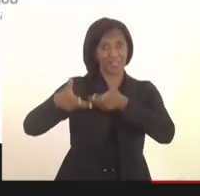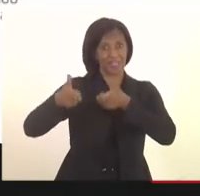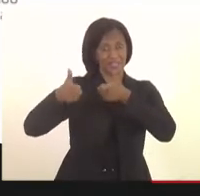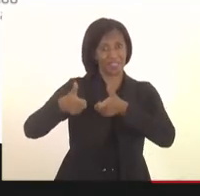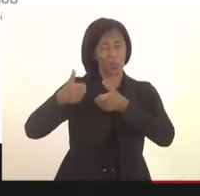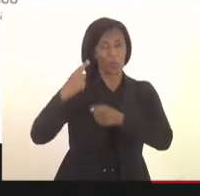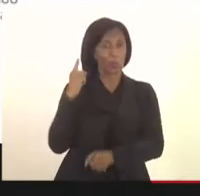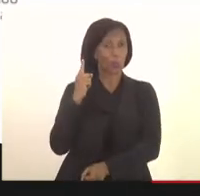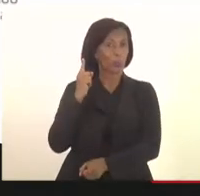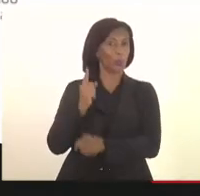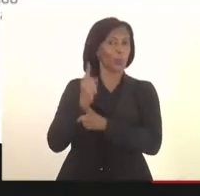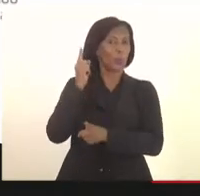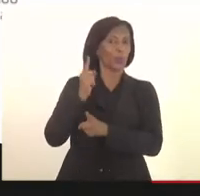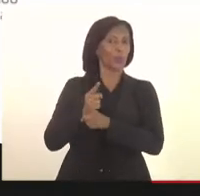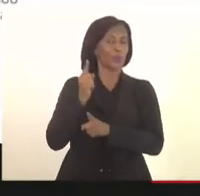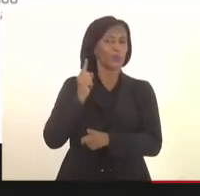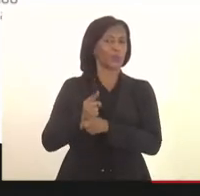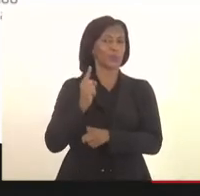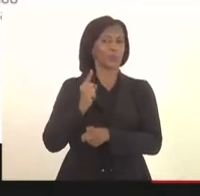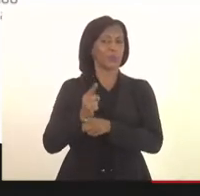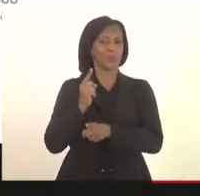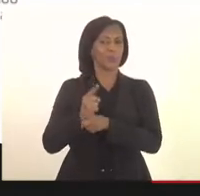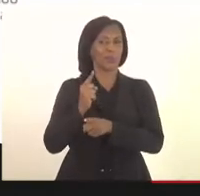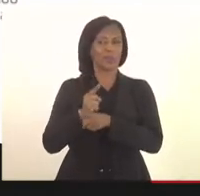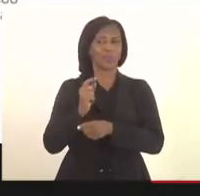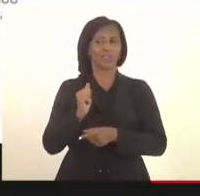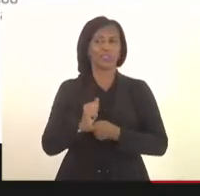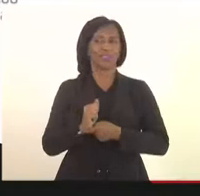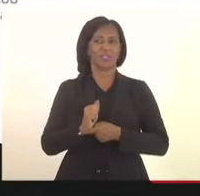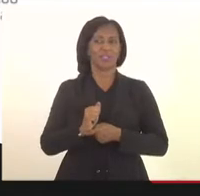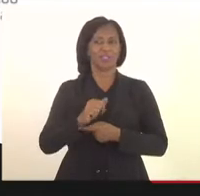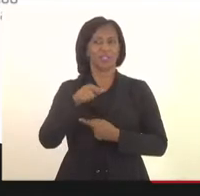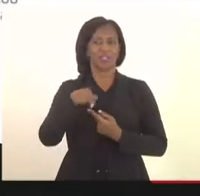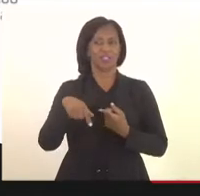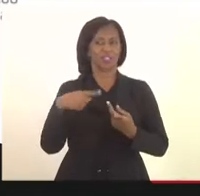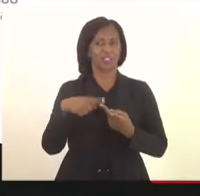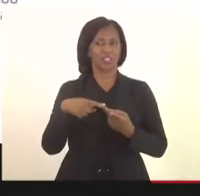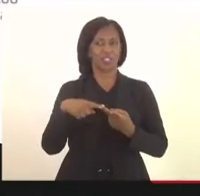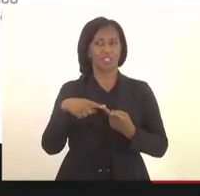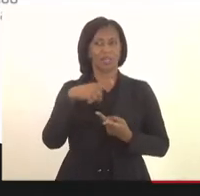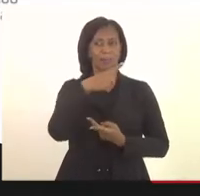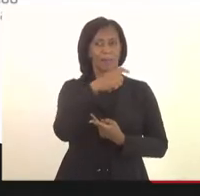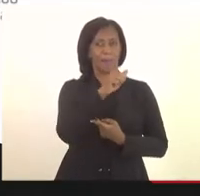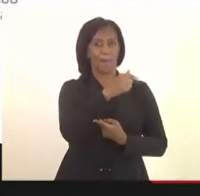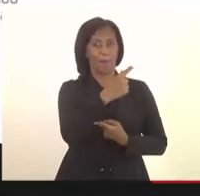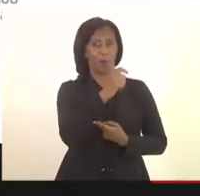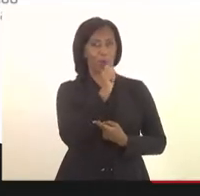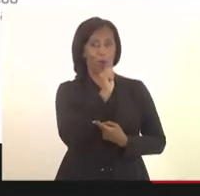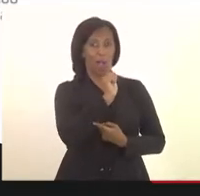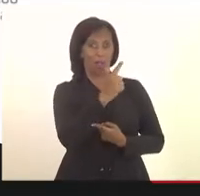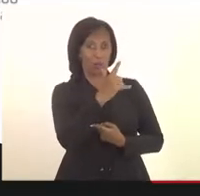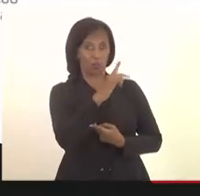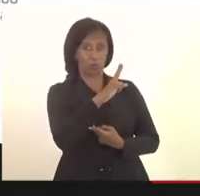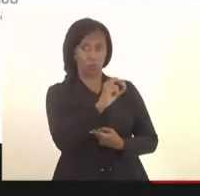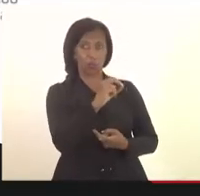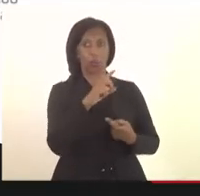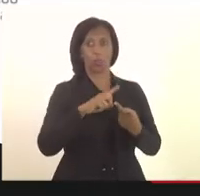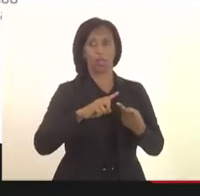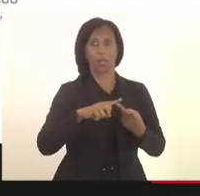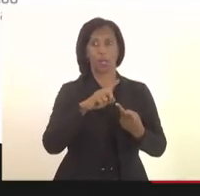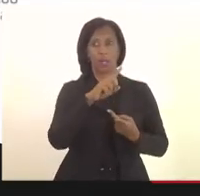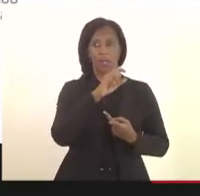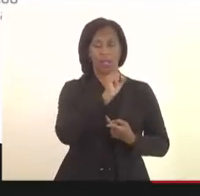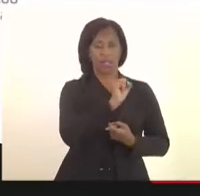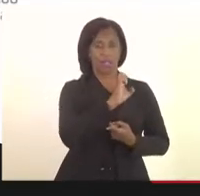a descoberta de Pão de Açúcar, Siete e Gávio. Em 2013, deu-se o início